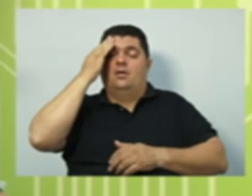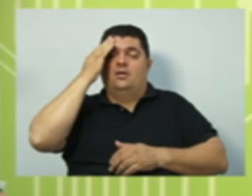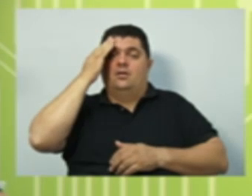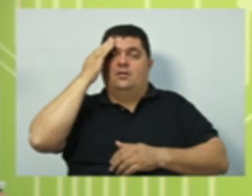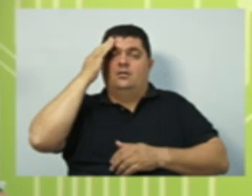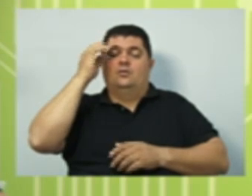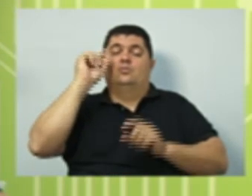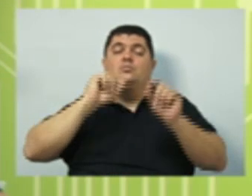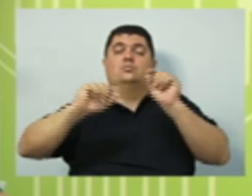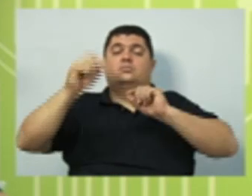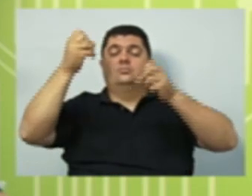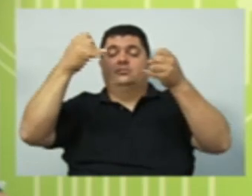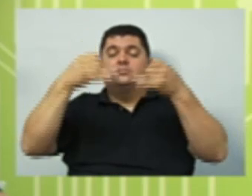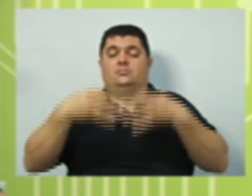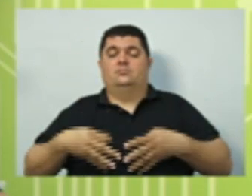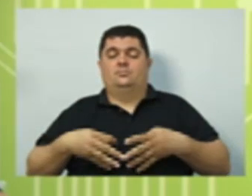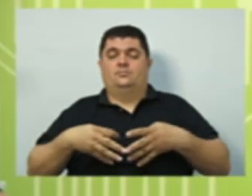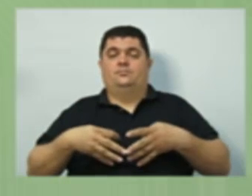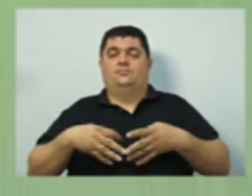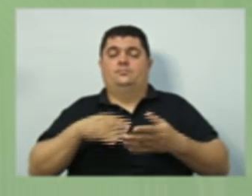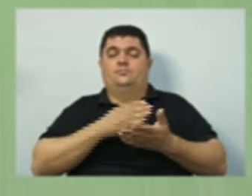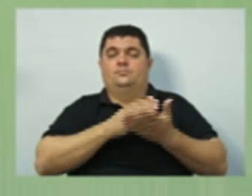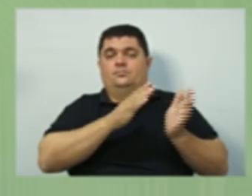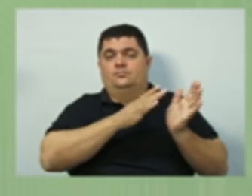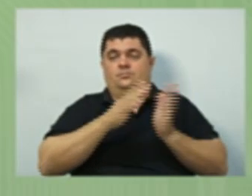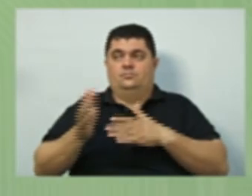entendi a ideia, professor. Vamos lá.